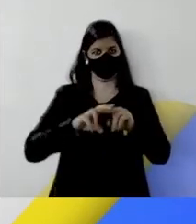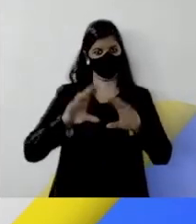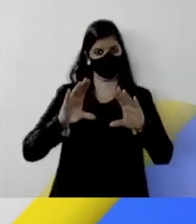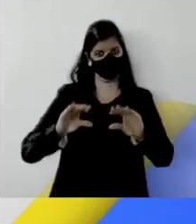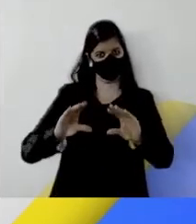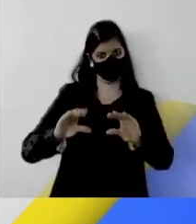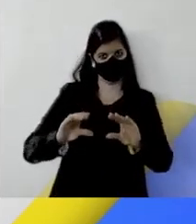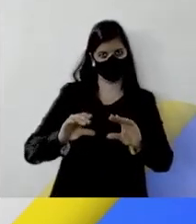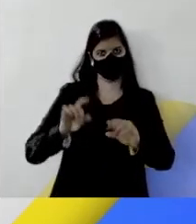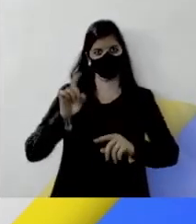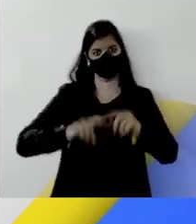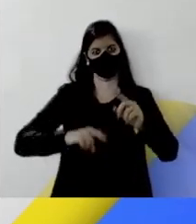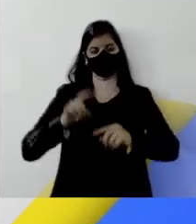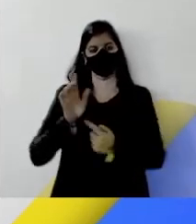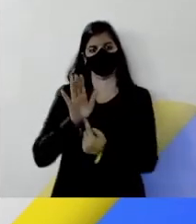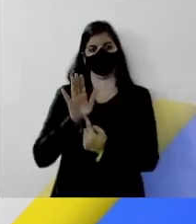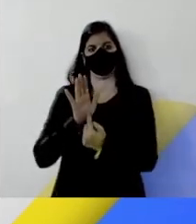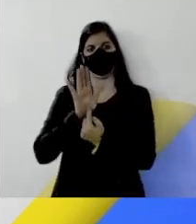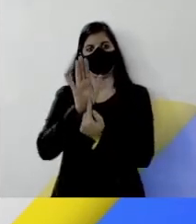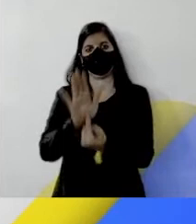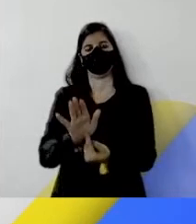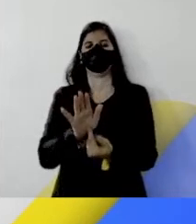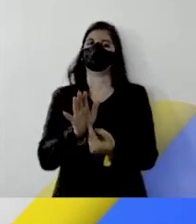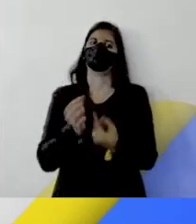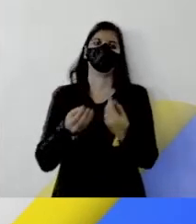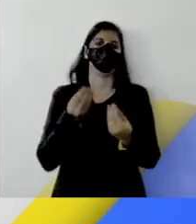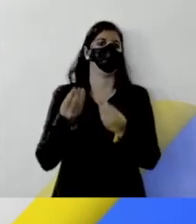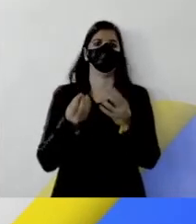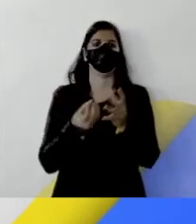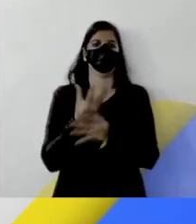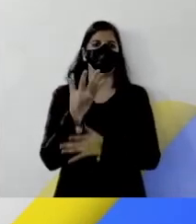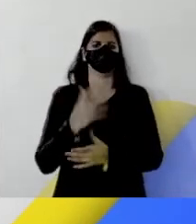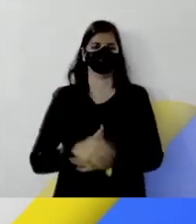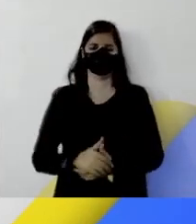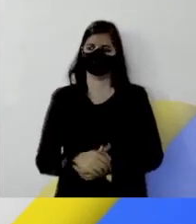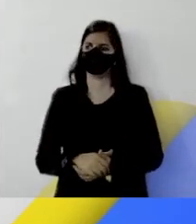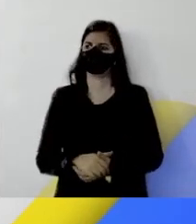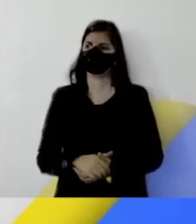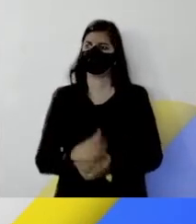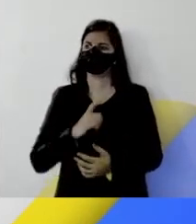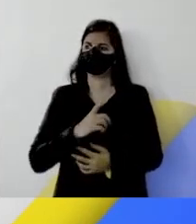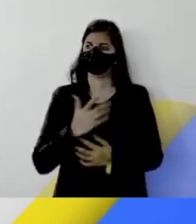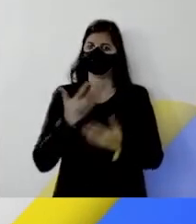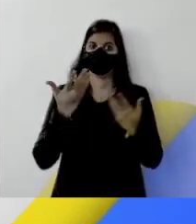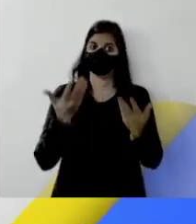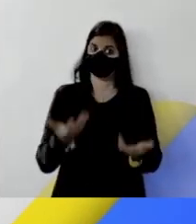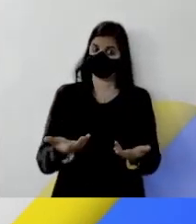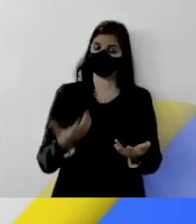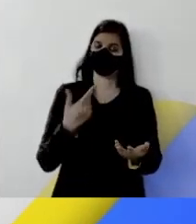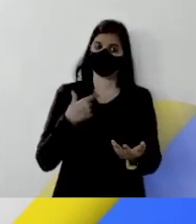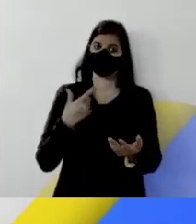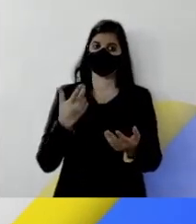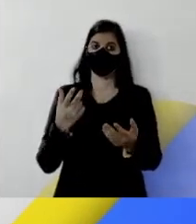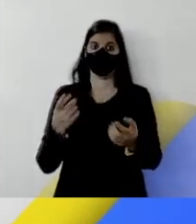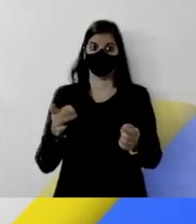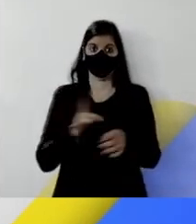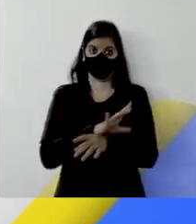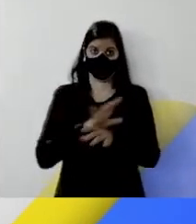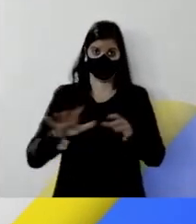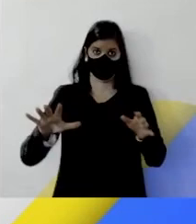aí a gente vai apresentar para vocês como é feita essa maquete. Essa maquete, depois da planta